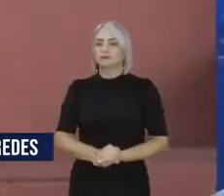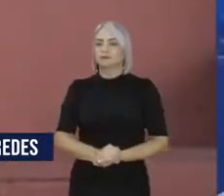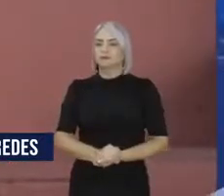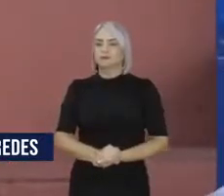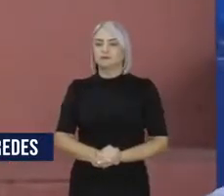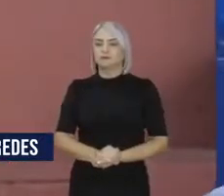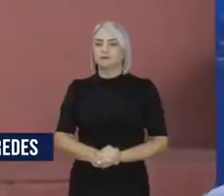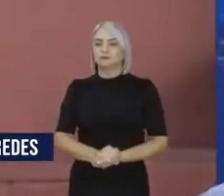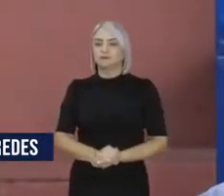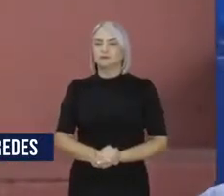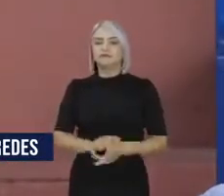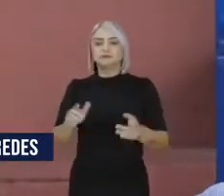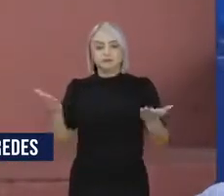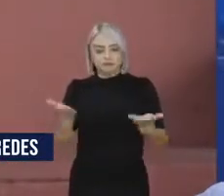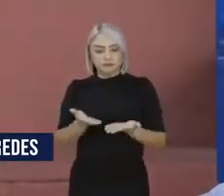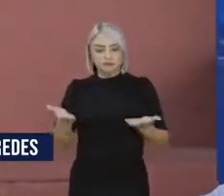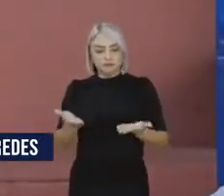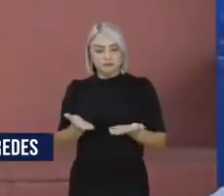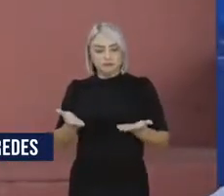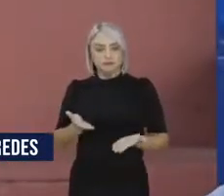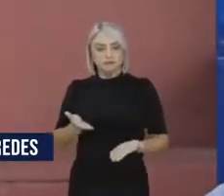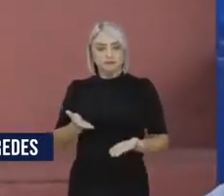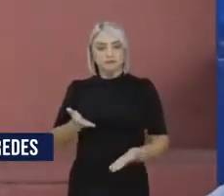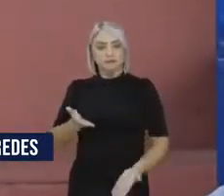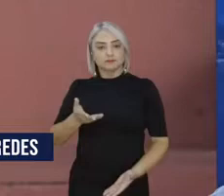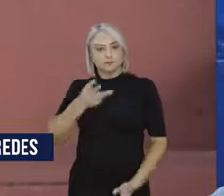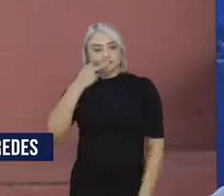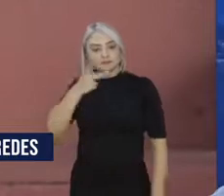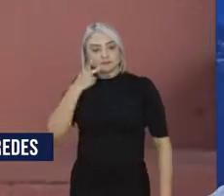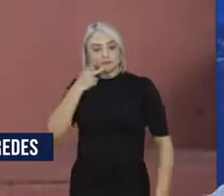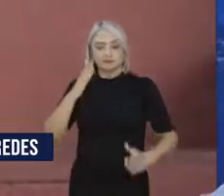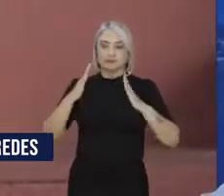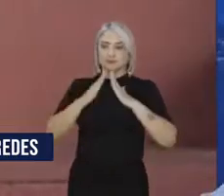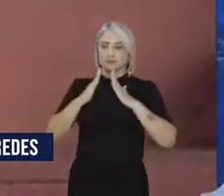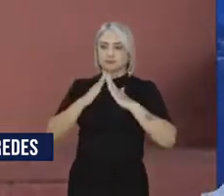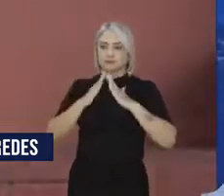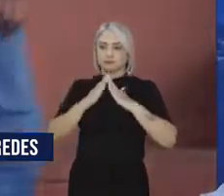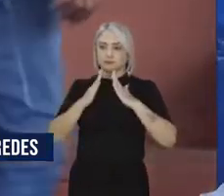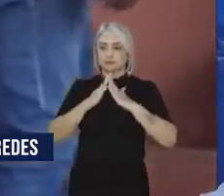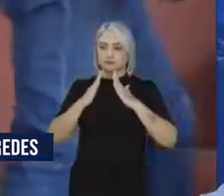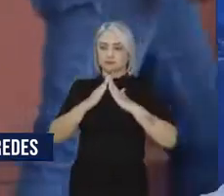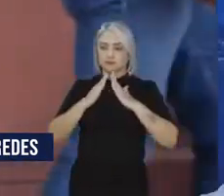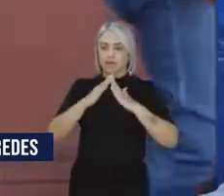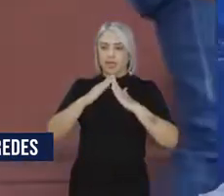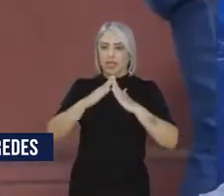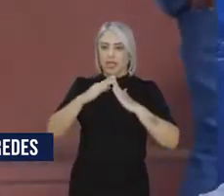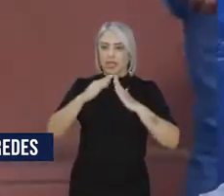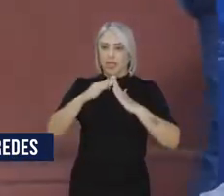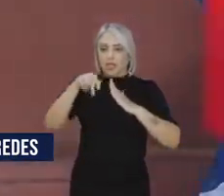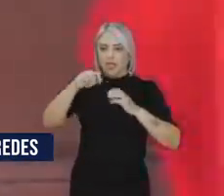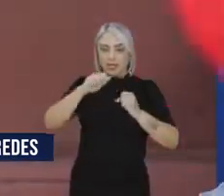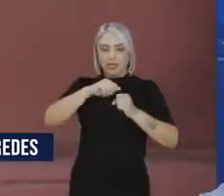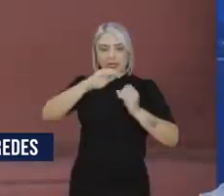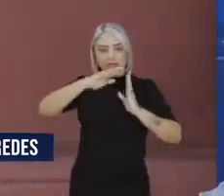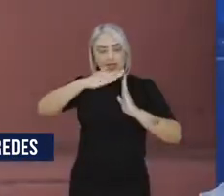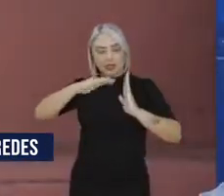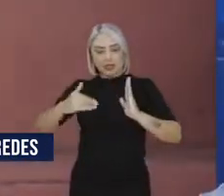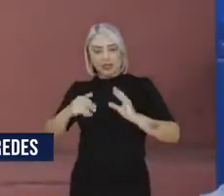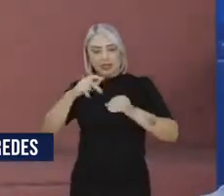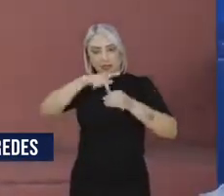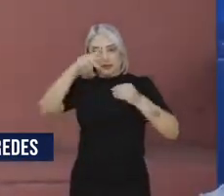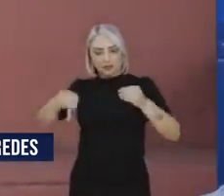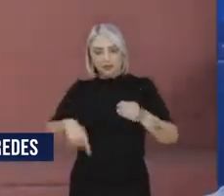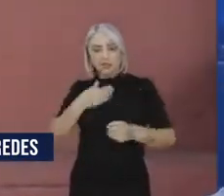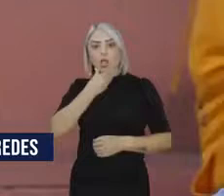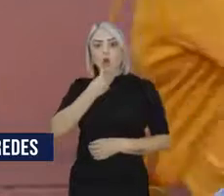E agora, gente, para falar um pouco sobre a moradia em Heliópolis, opa, eu quero chamar o Luciano para passar esse aprendizado